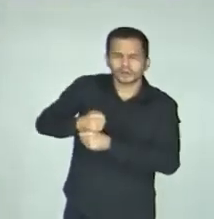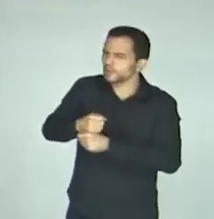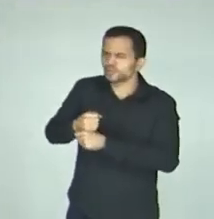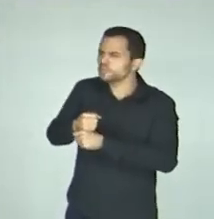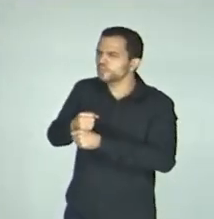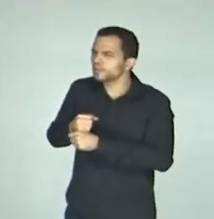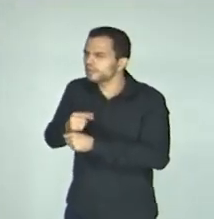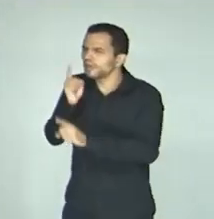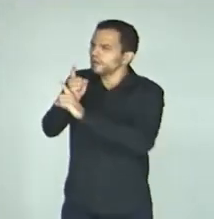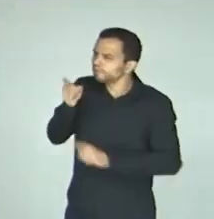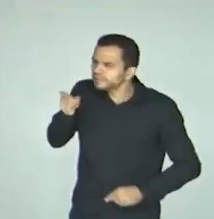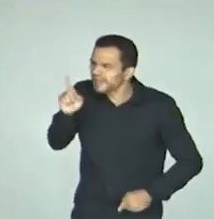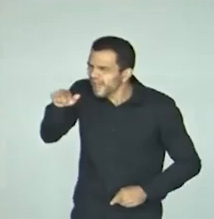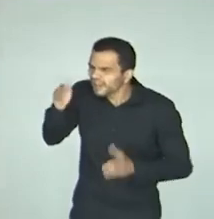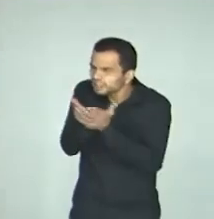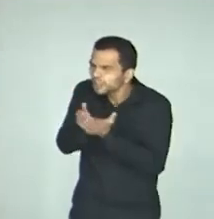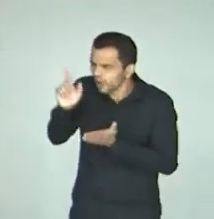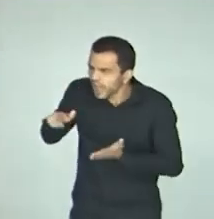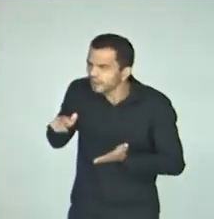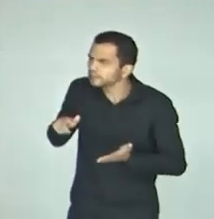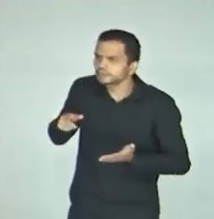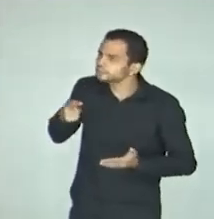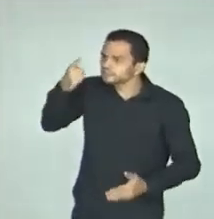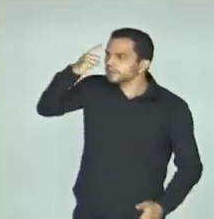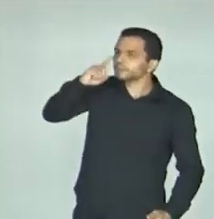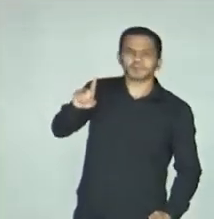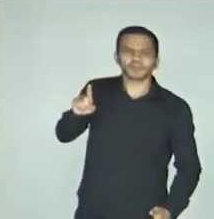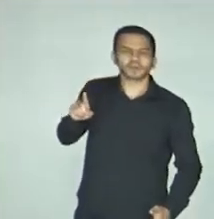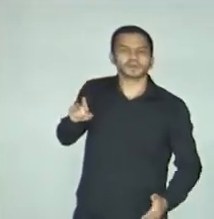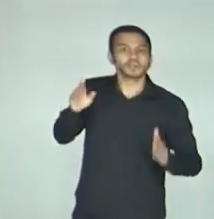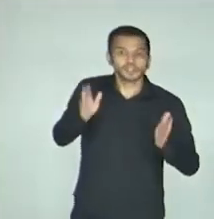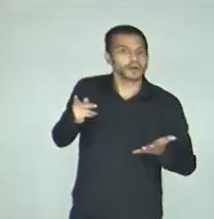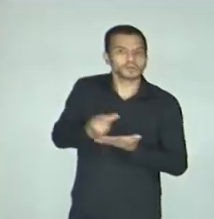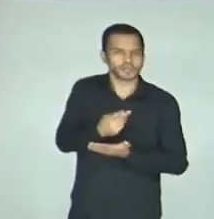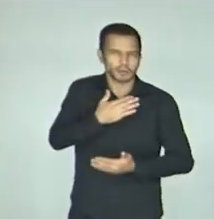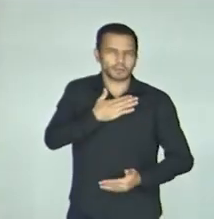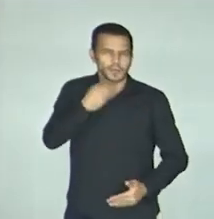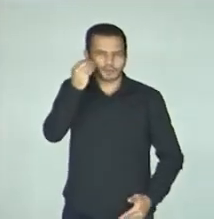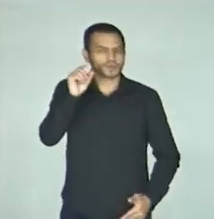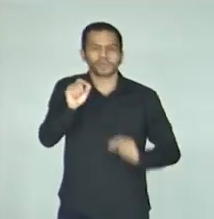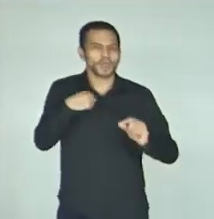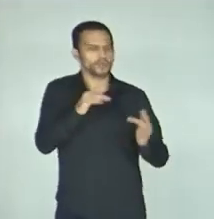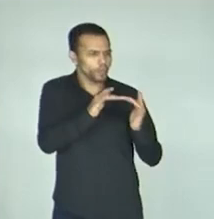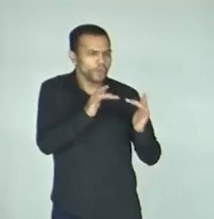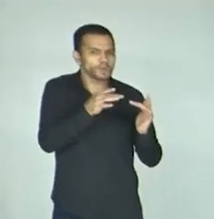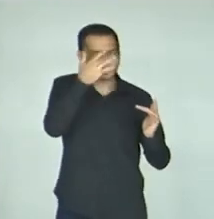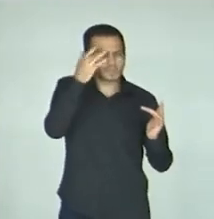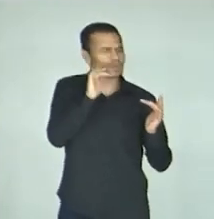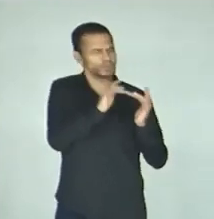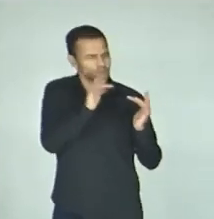são os agentes secretos de Deus já aconteceu comigo eu conviver com uma pessoa conviver